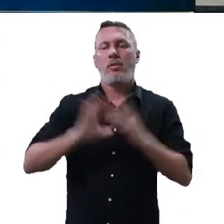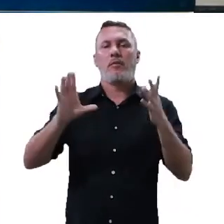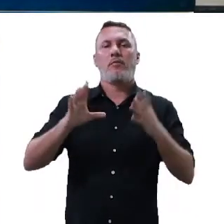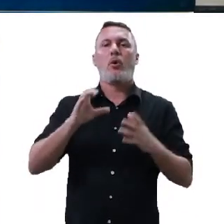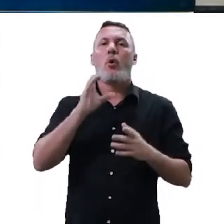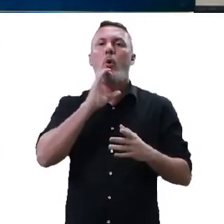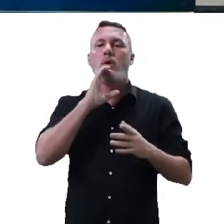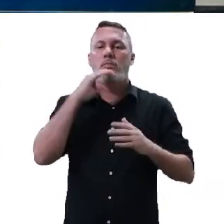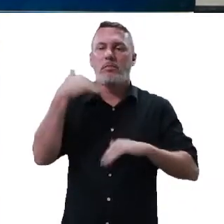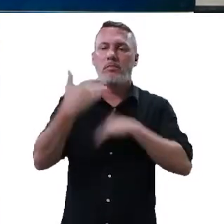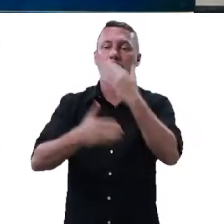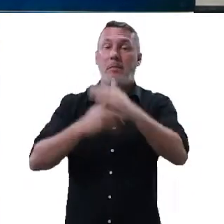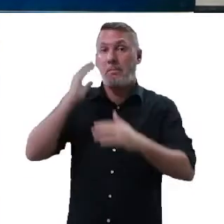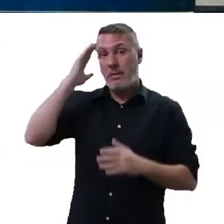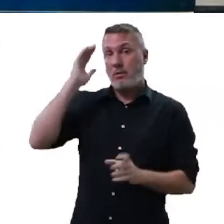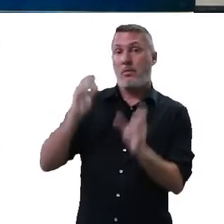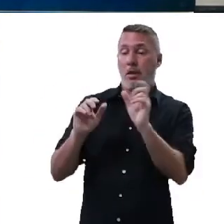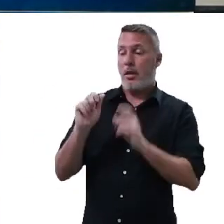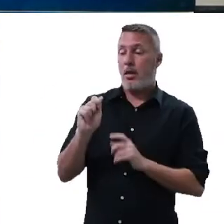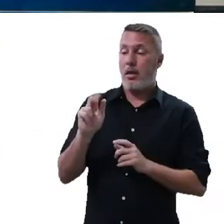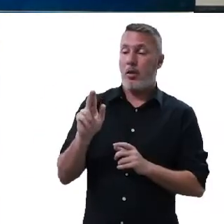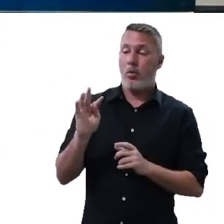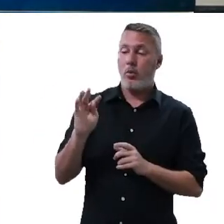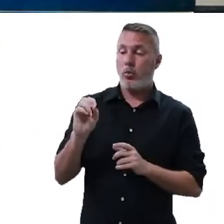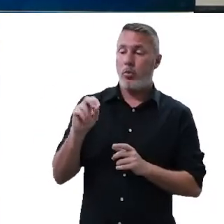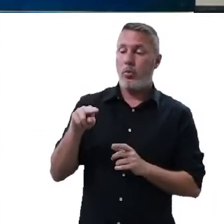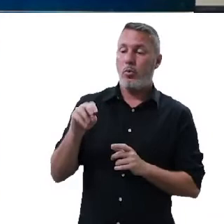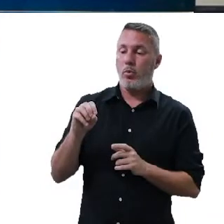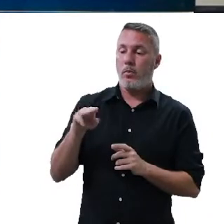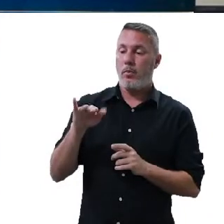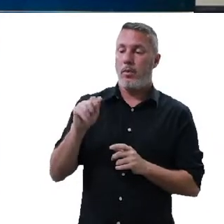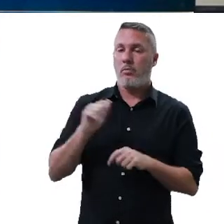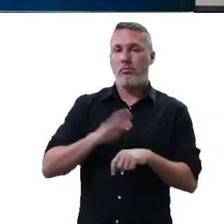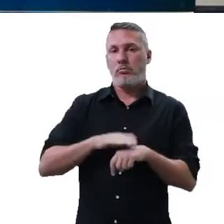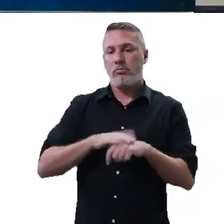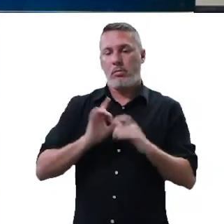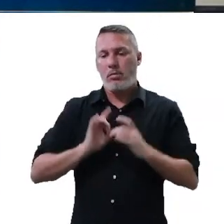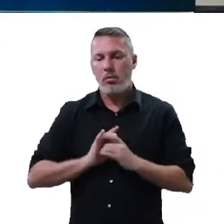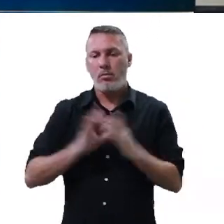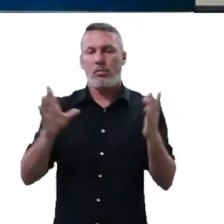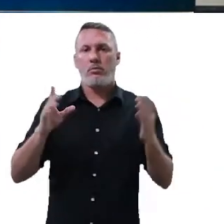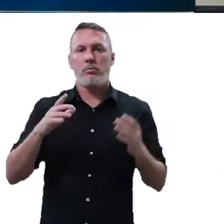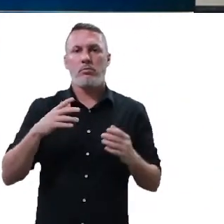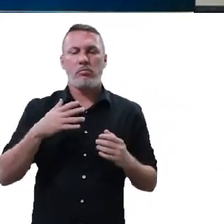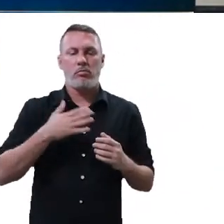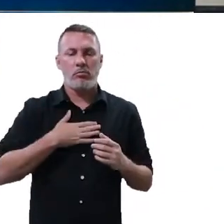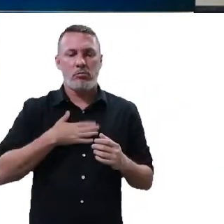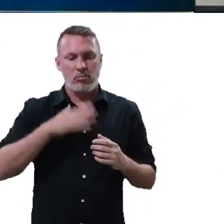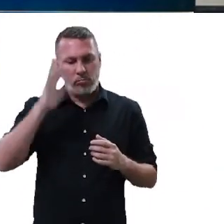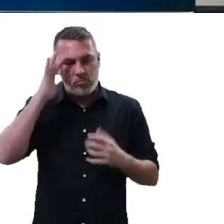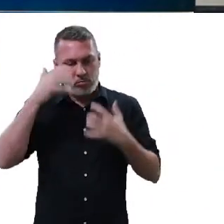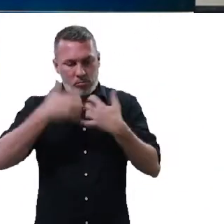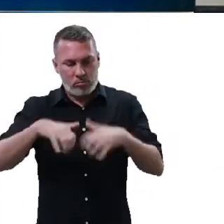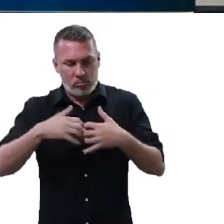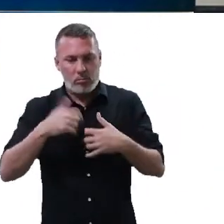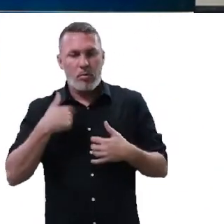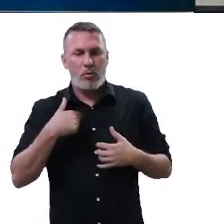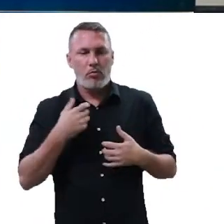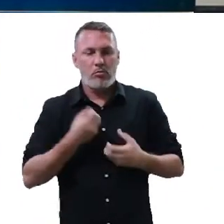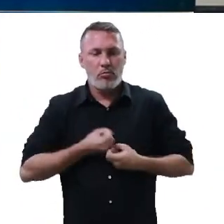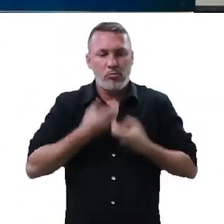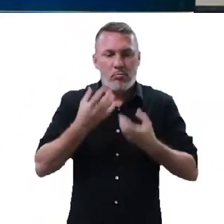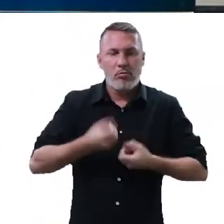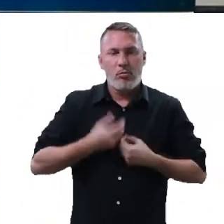do conhecimento. Essa palavra é fundamental. Cada pessoa, então, construindo em conjunto e de